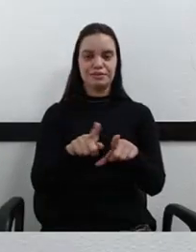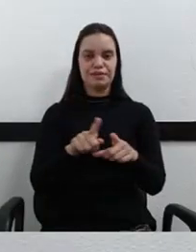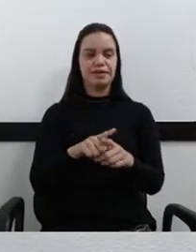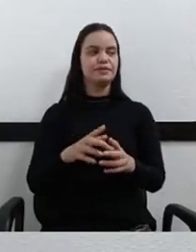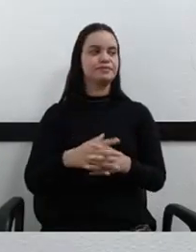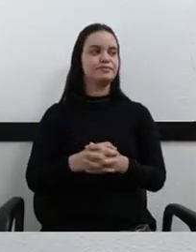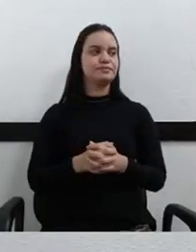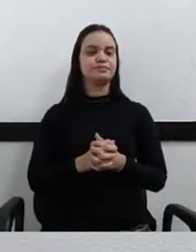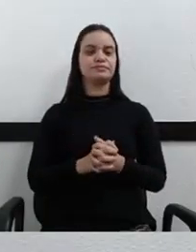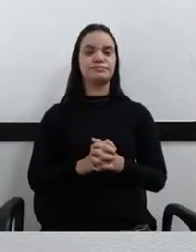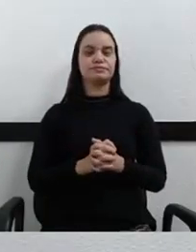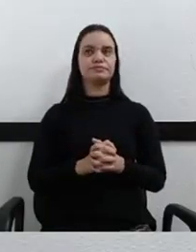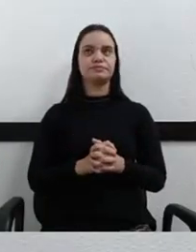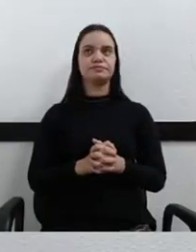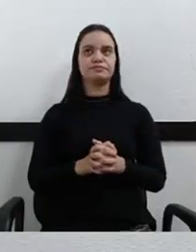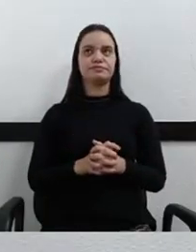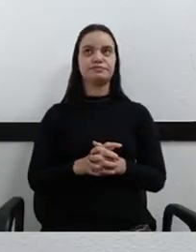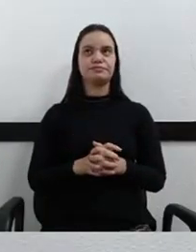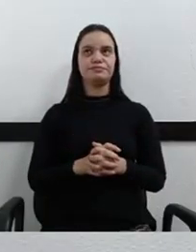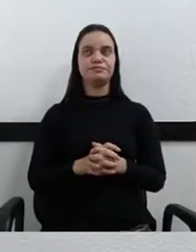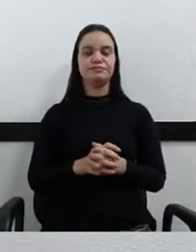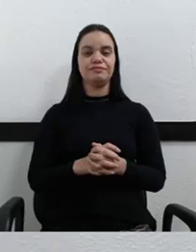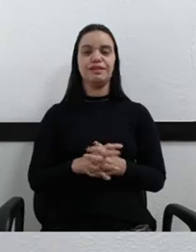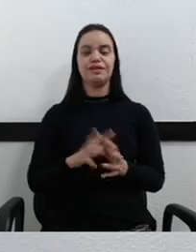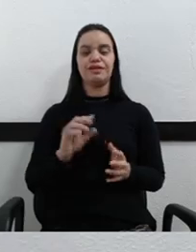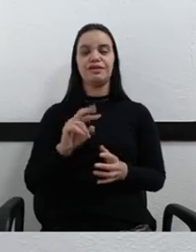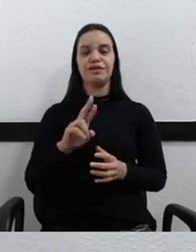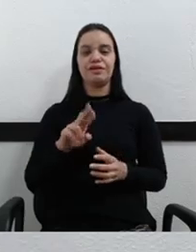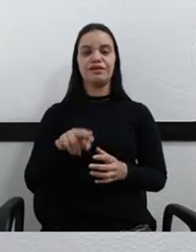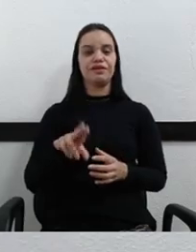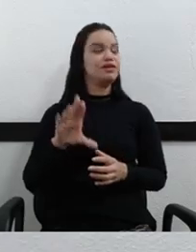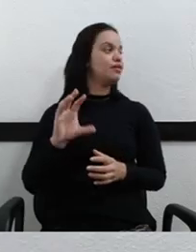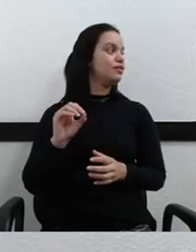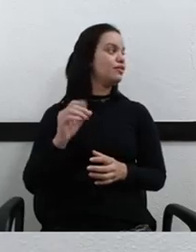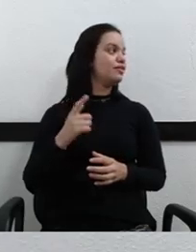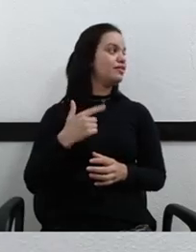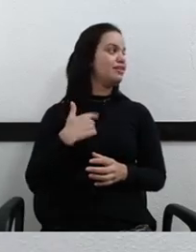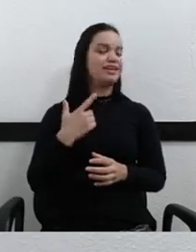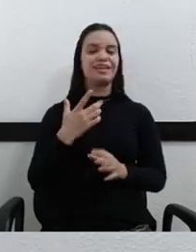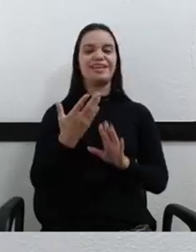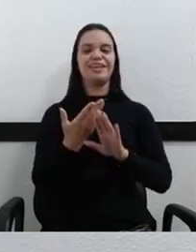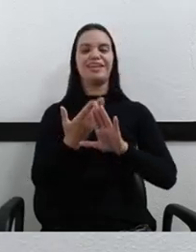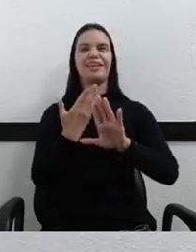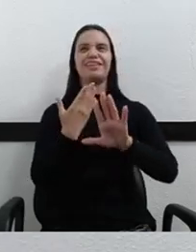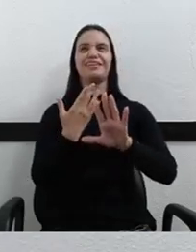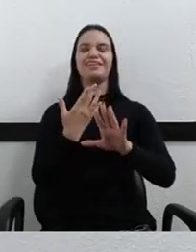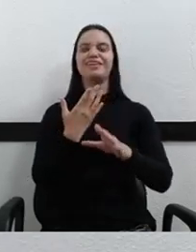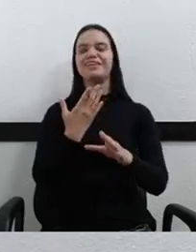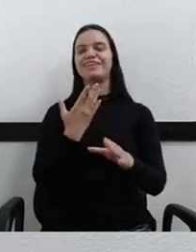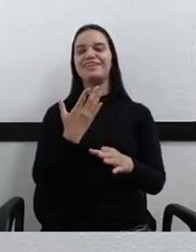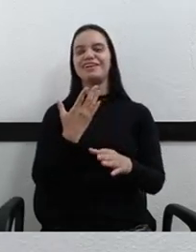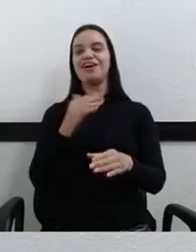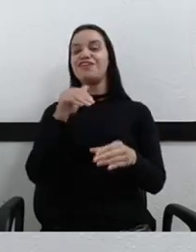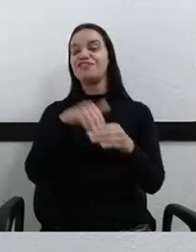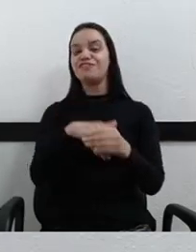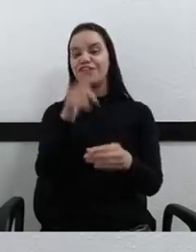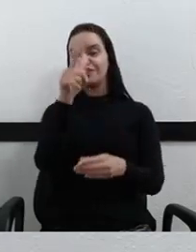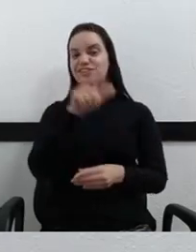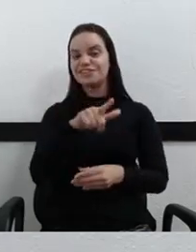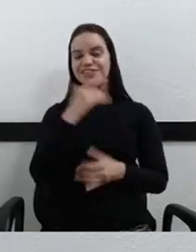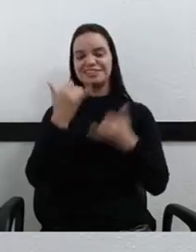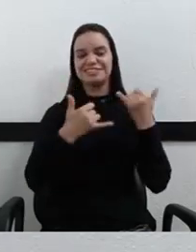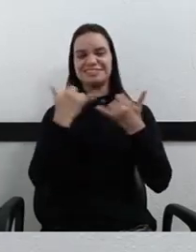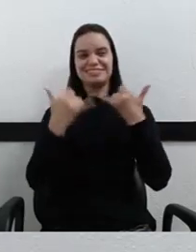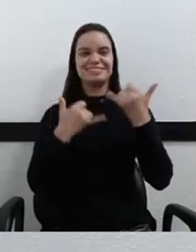Camarão, presidente. Eu vou dar a chance do conselheiro Bruno votar de novo, porque ele está longe. Conselheiro Bruno, você quer votar de